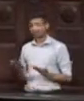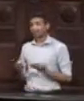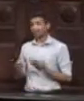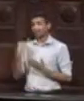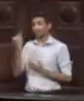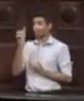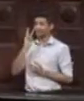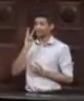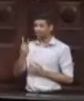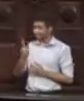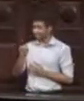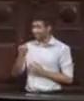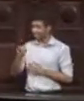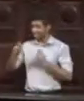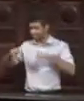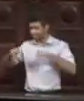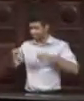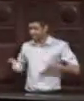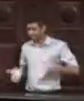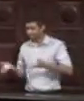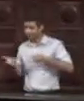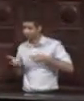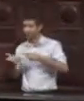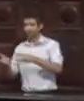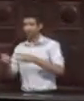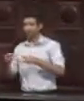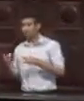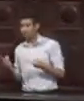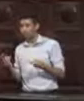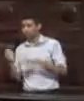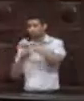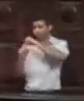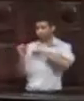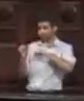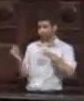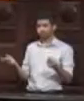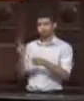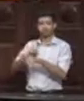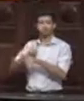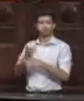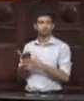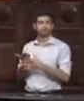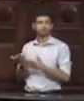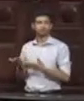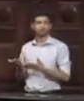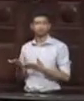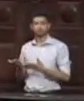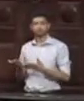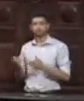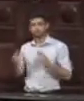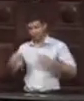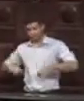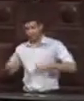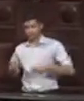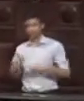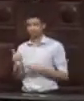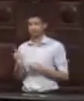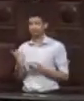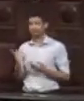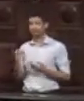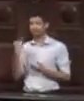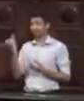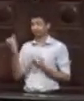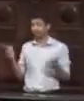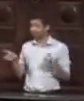continuar, deve ter alguma correção ou deve realmente ser extinto.